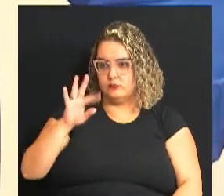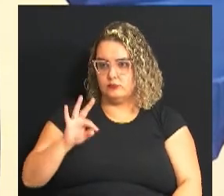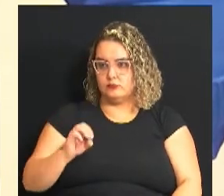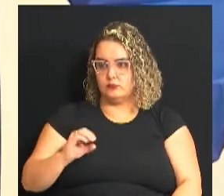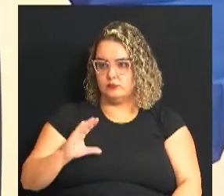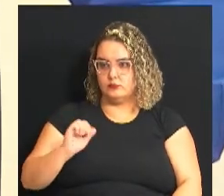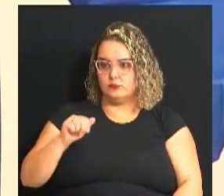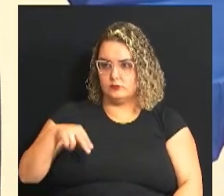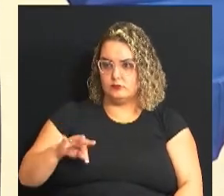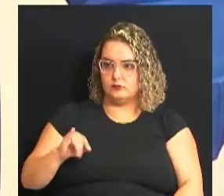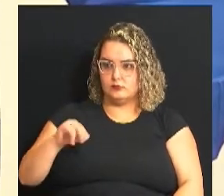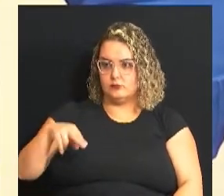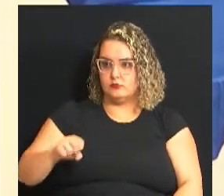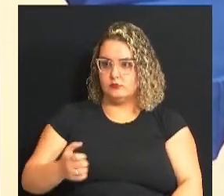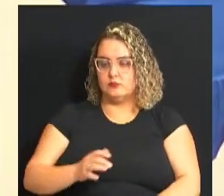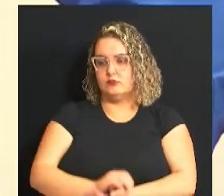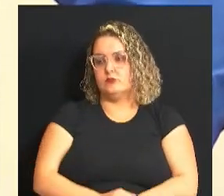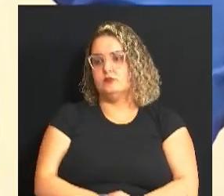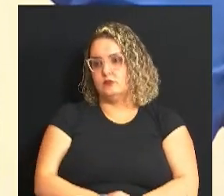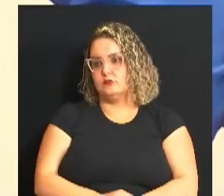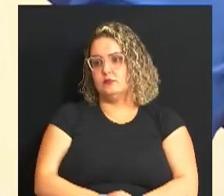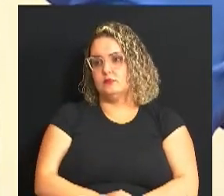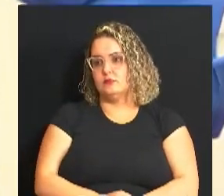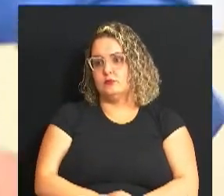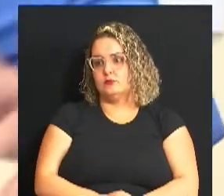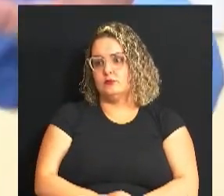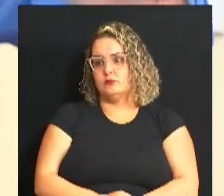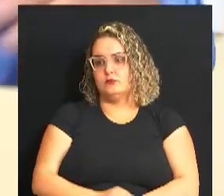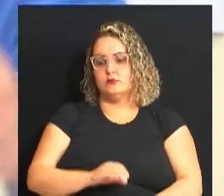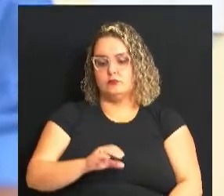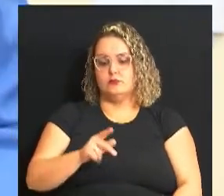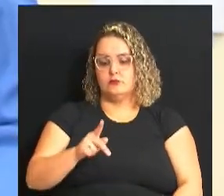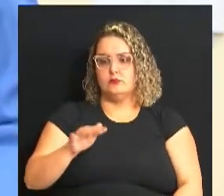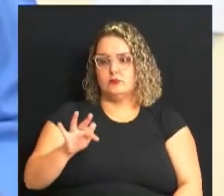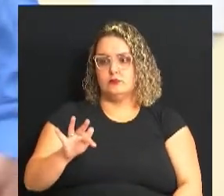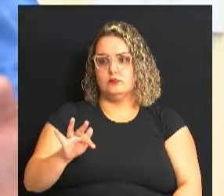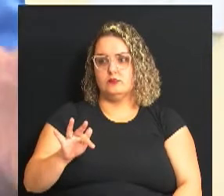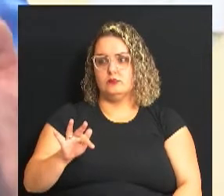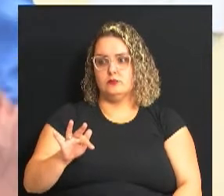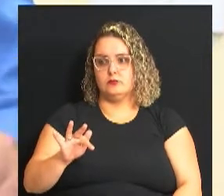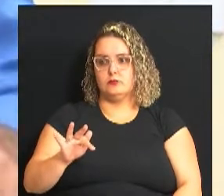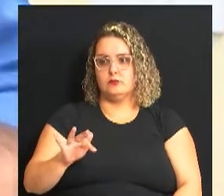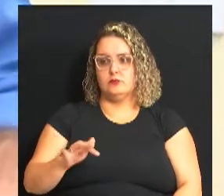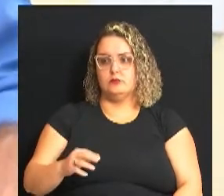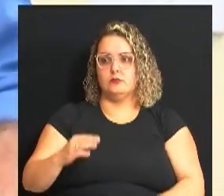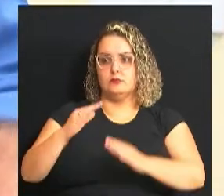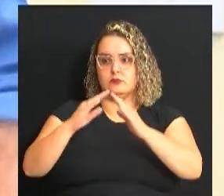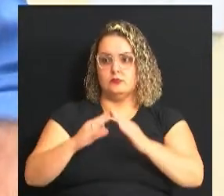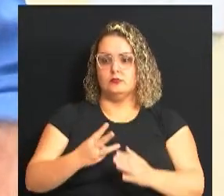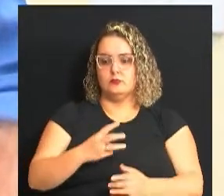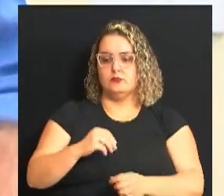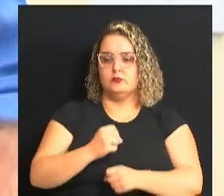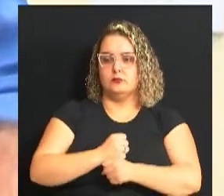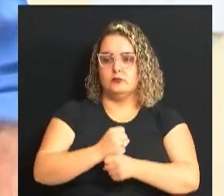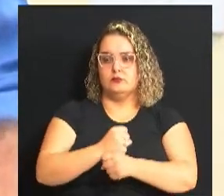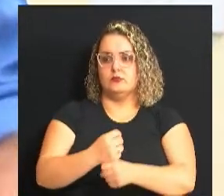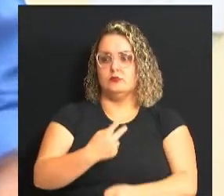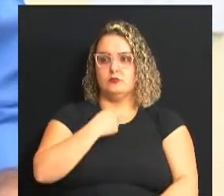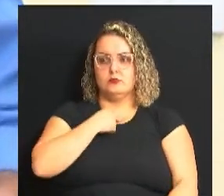lá. Na hora que cruza o CPF, e ela está morando há 30 anos aqui, então ela não vai poder